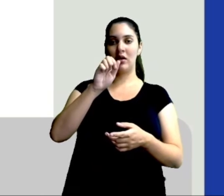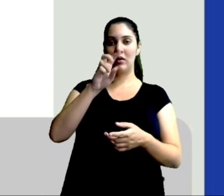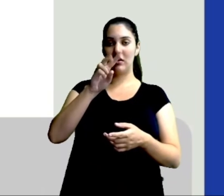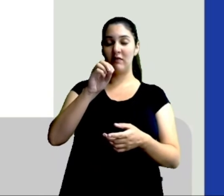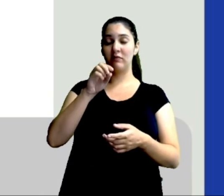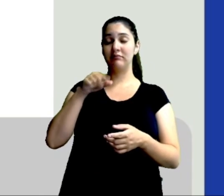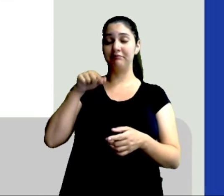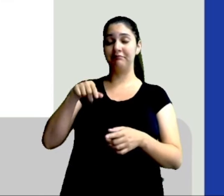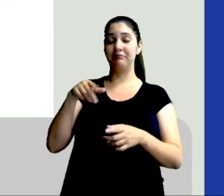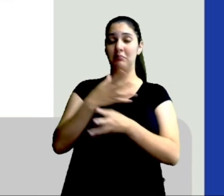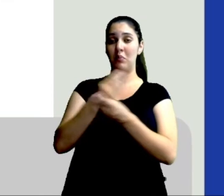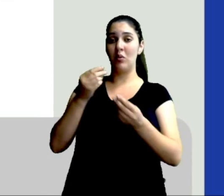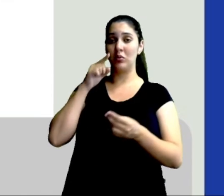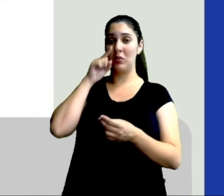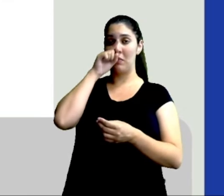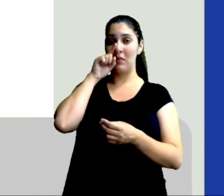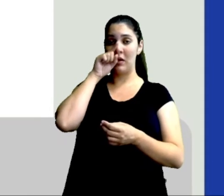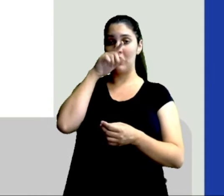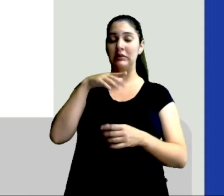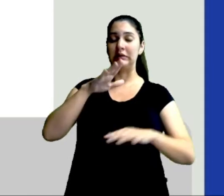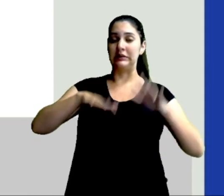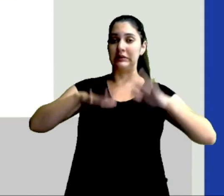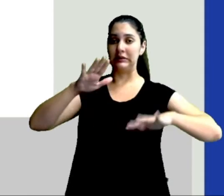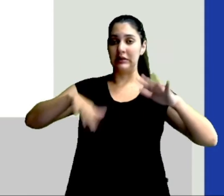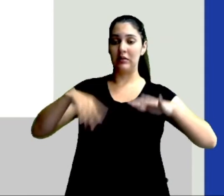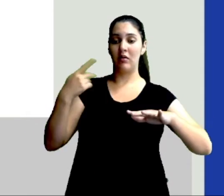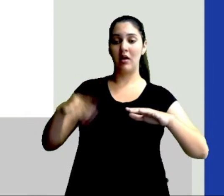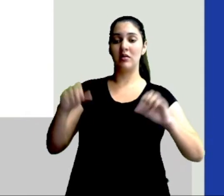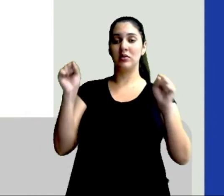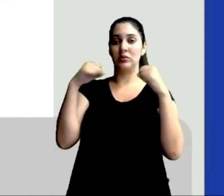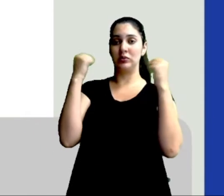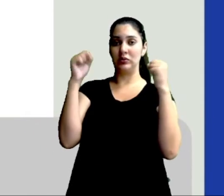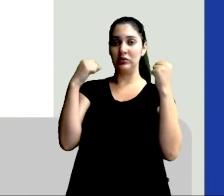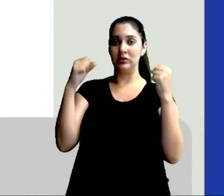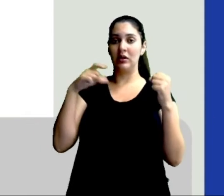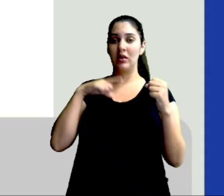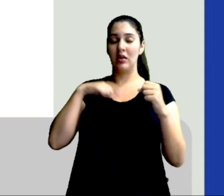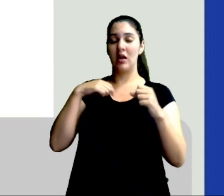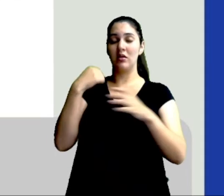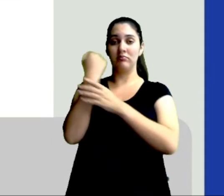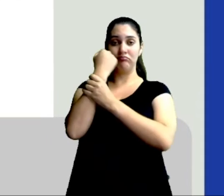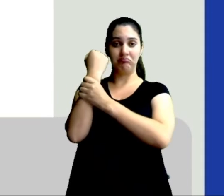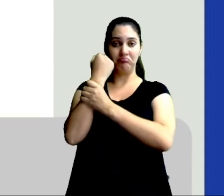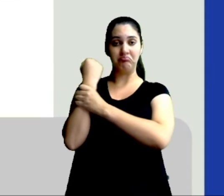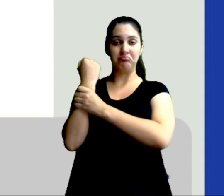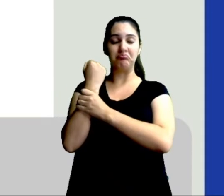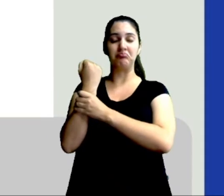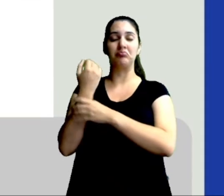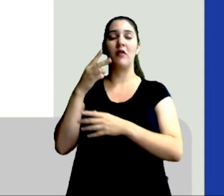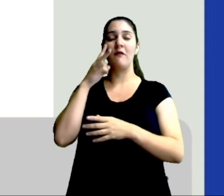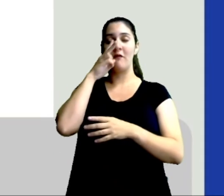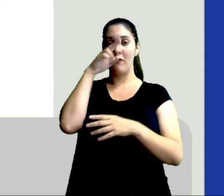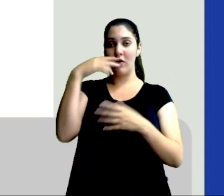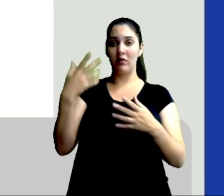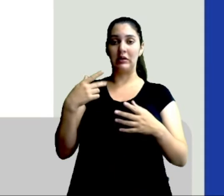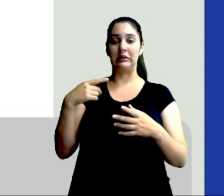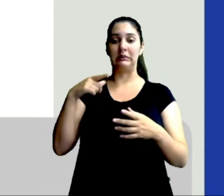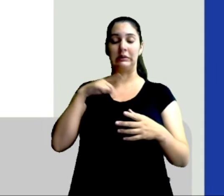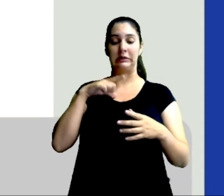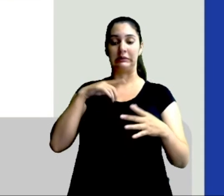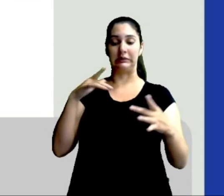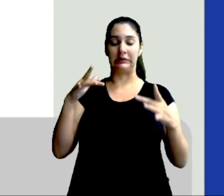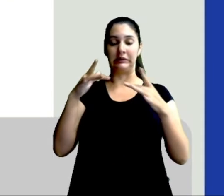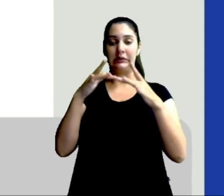assim perigoso, tá certo? Então, geralmente essas usinas elas têm um alto nível de segurança para que não contaminem